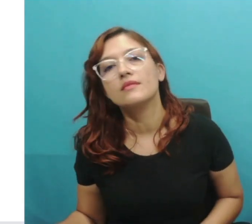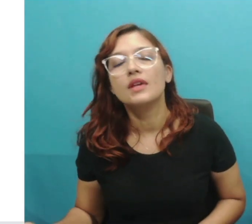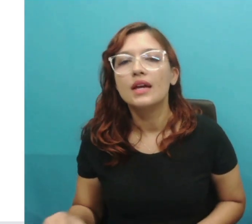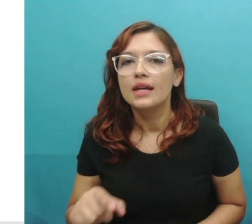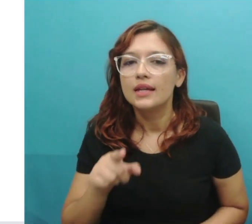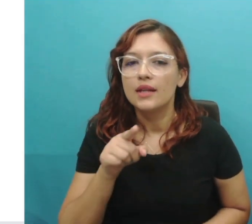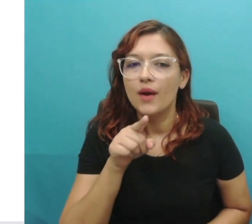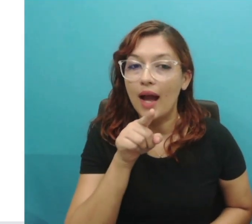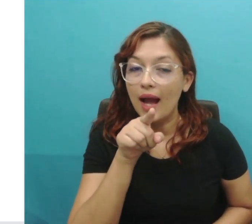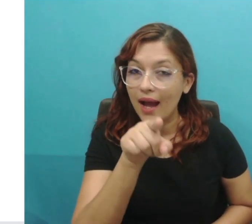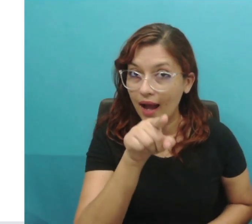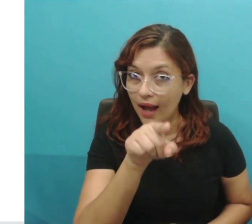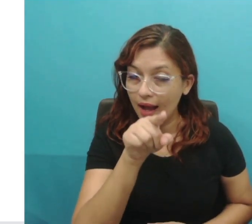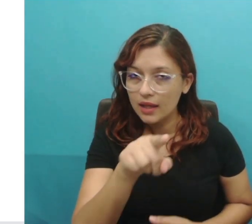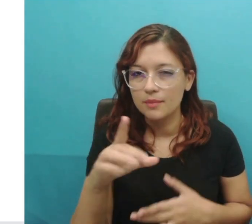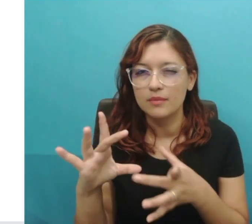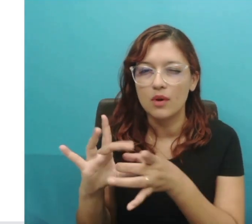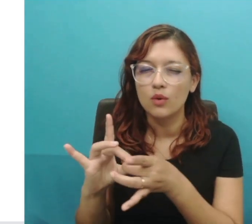ver a frase.